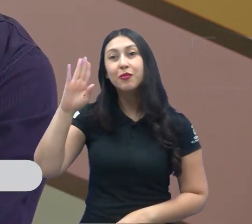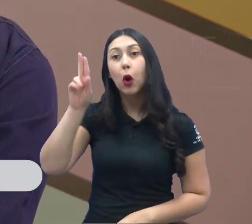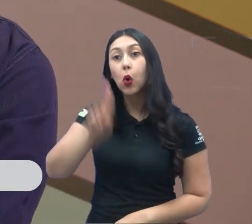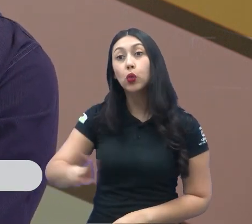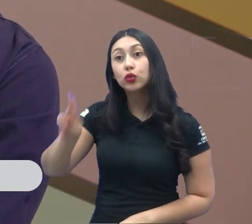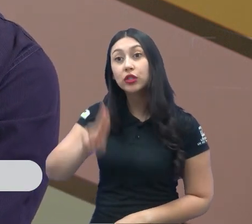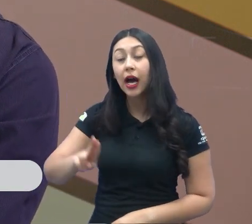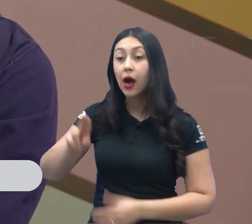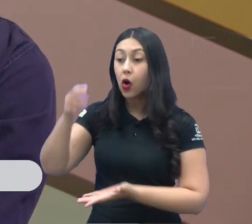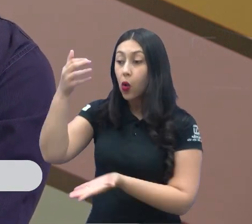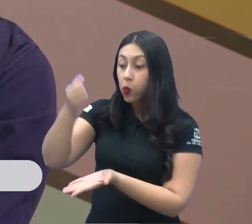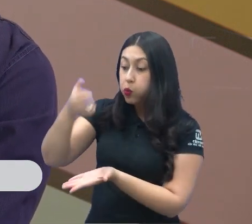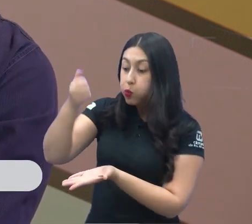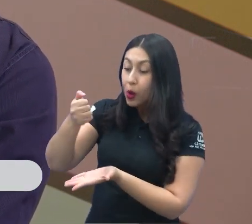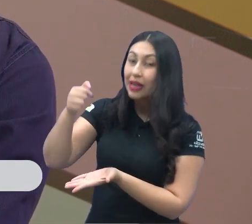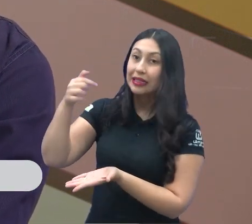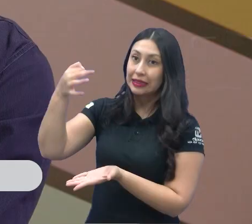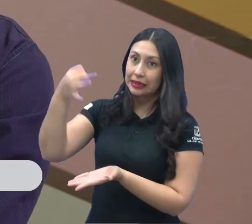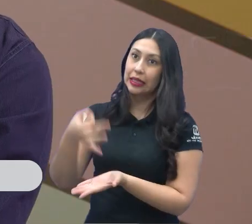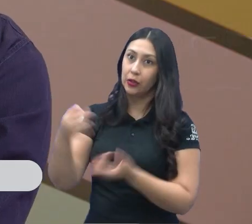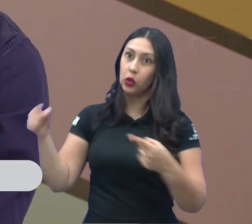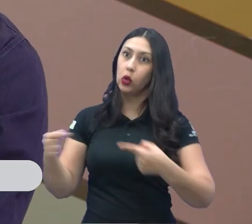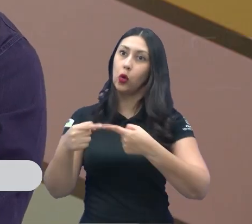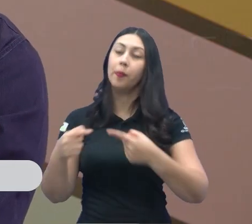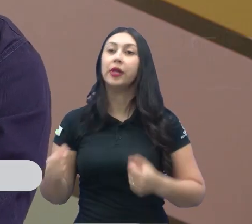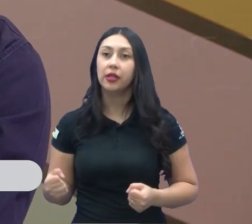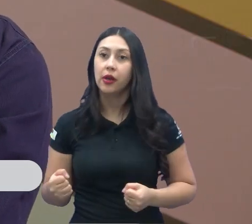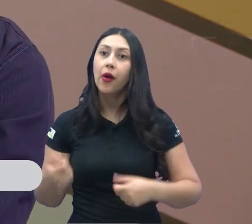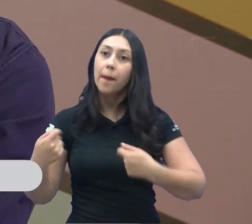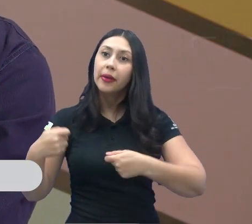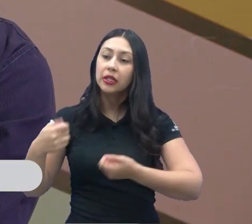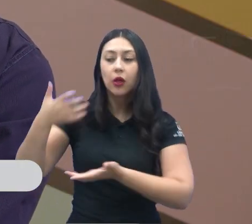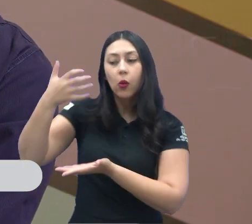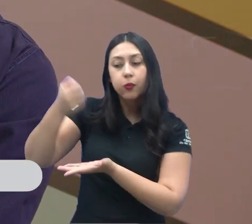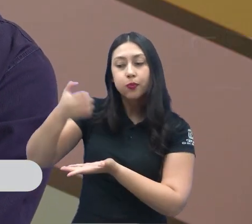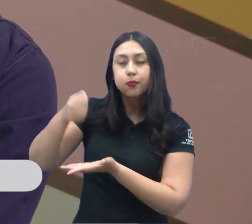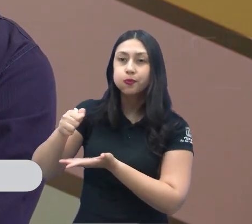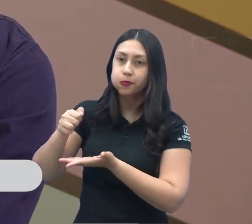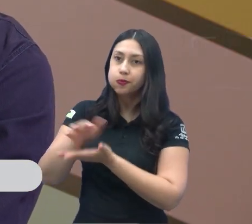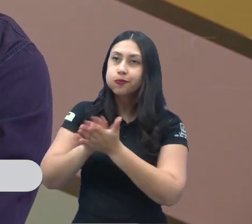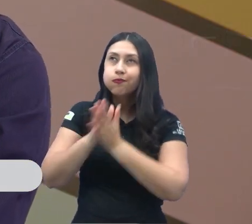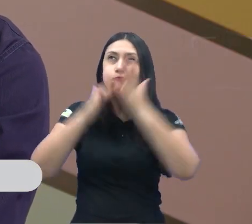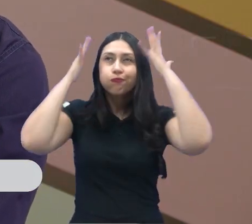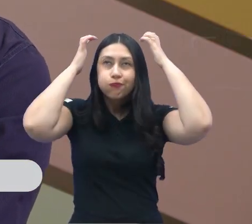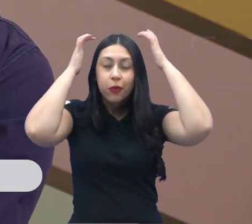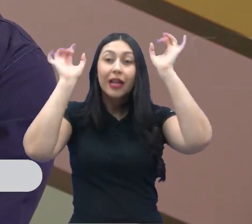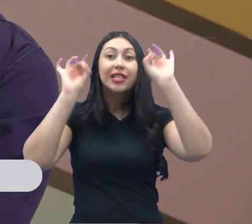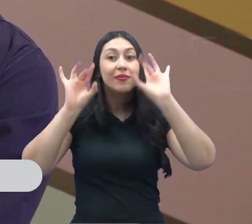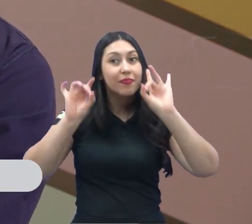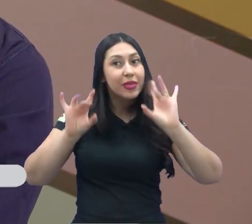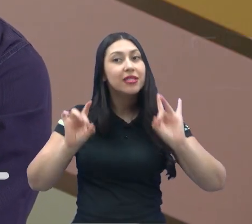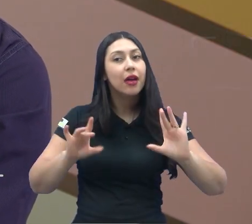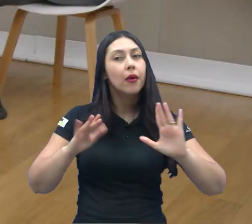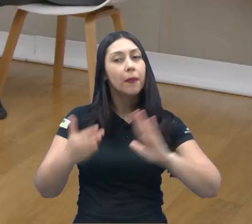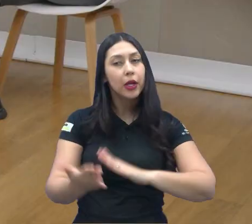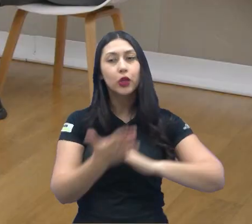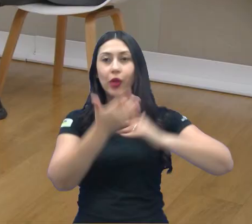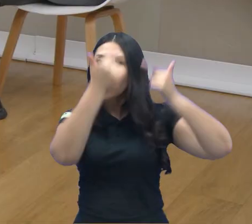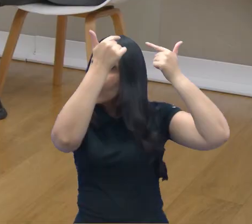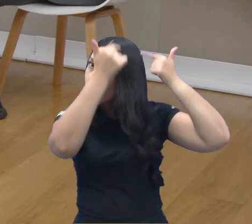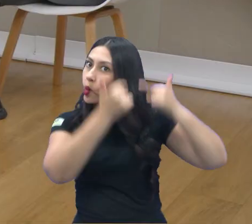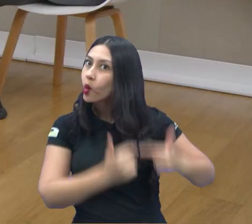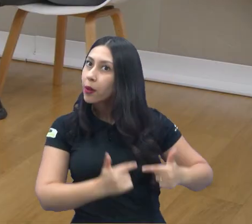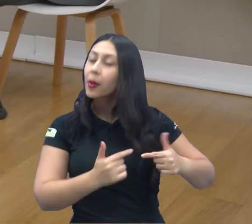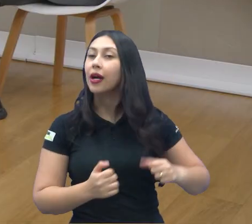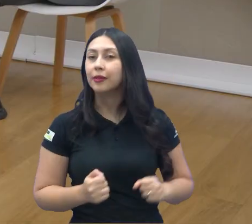cabelo. Então, se é um cabelo mais oleoso, buscar um shampoo ali mais para oleosidade, que ele vai conseguir remover maior esse acúmulo de sujeira. Ah, perfeito,